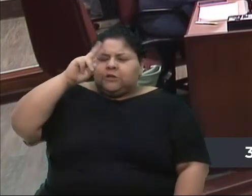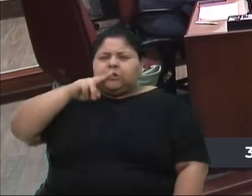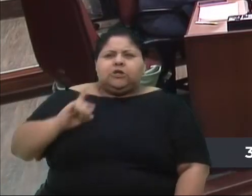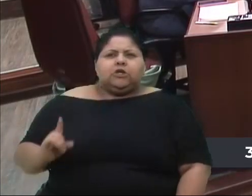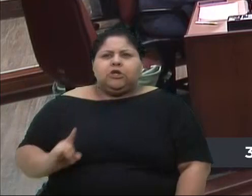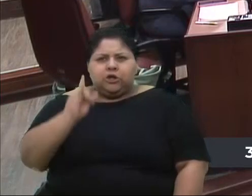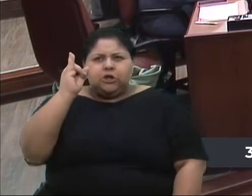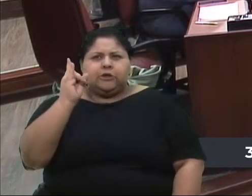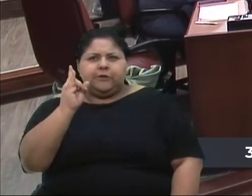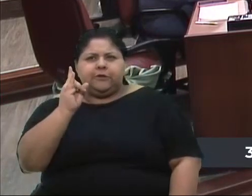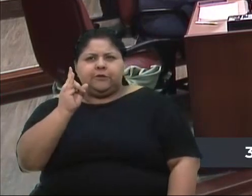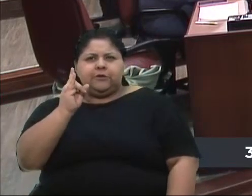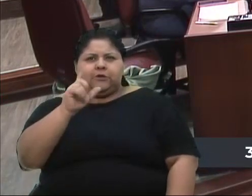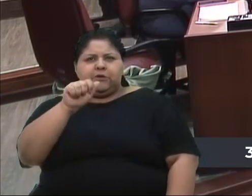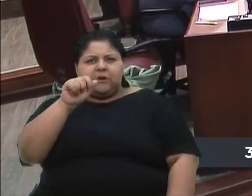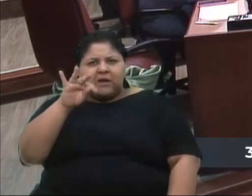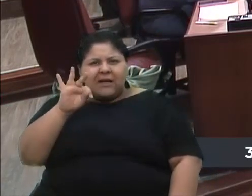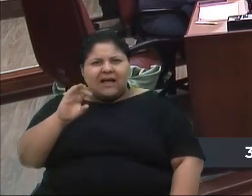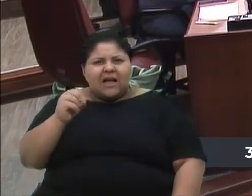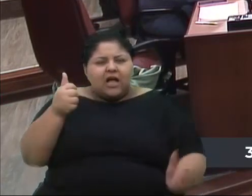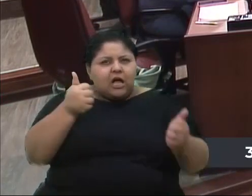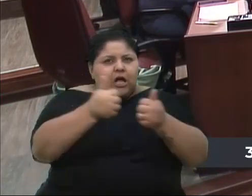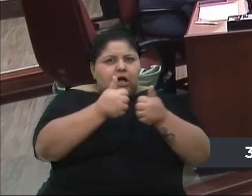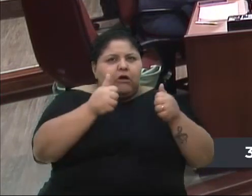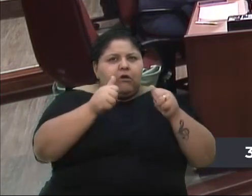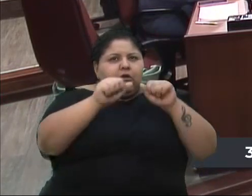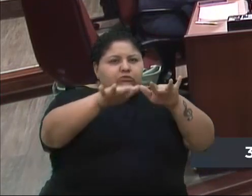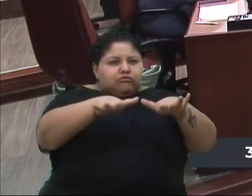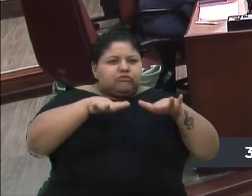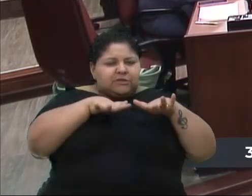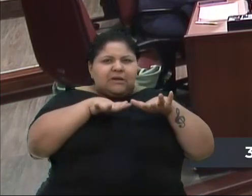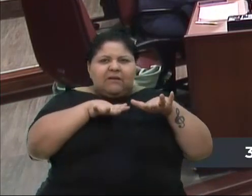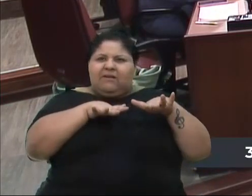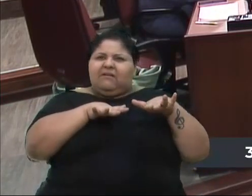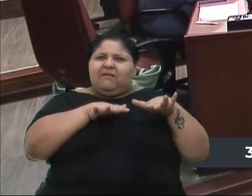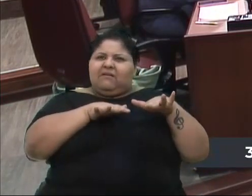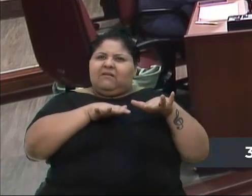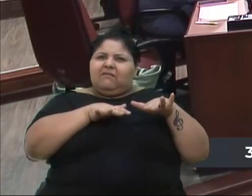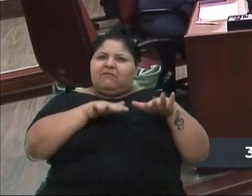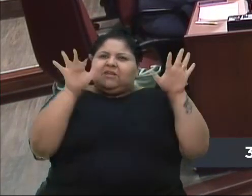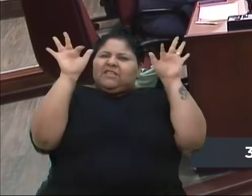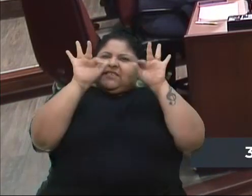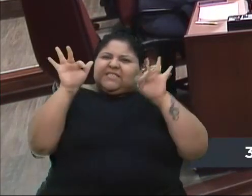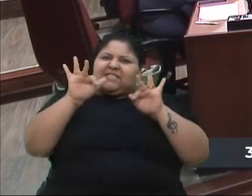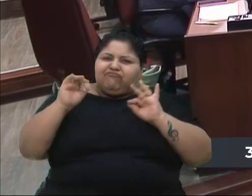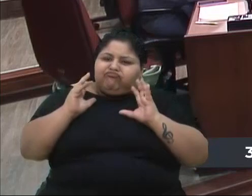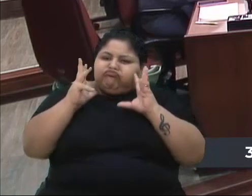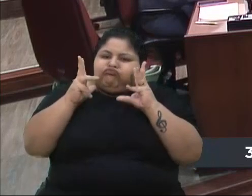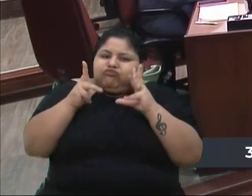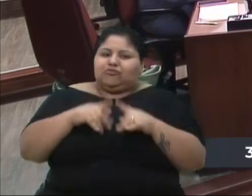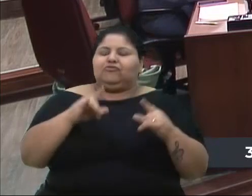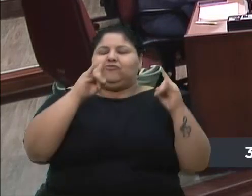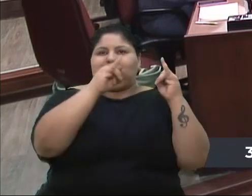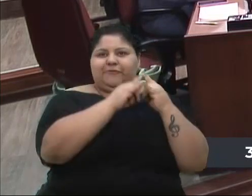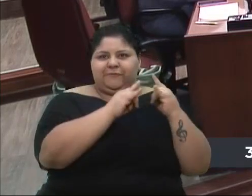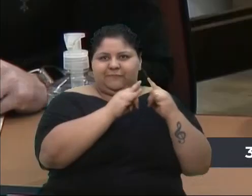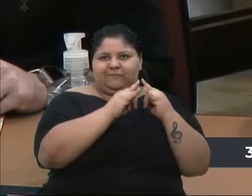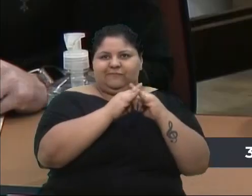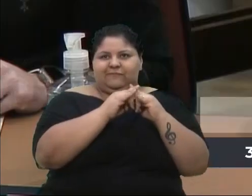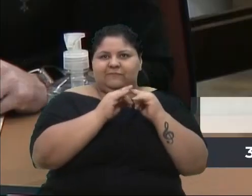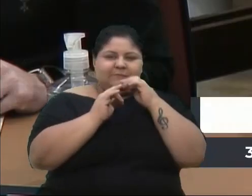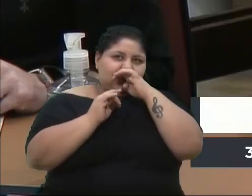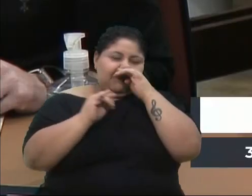no Salão Nobre, da alegria dele pelo todo da entidade dele. Talvez,